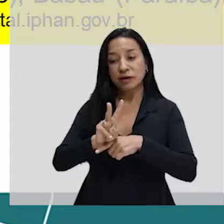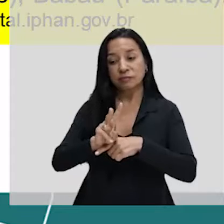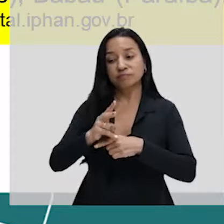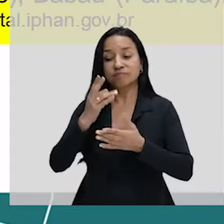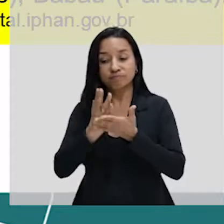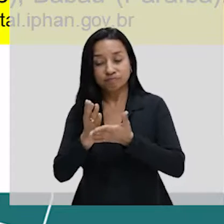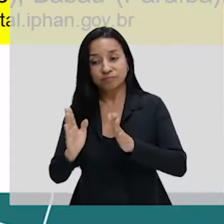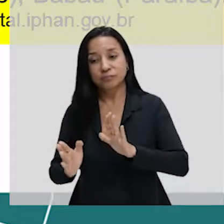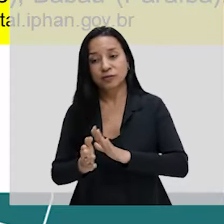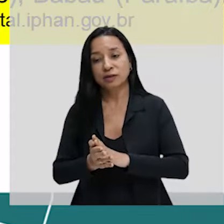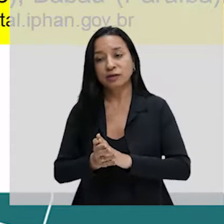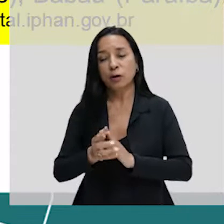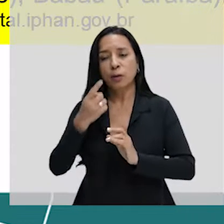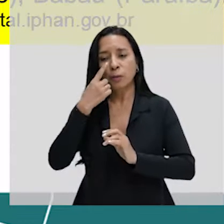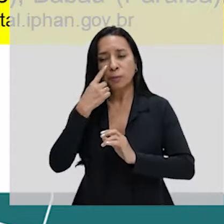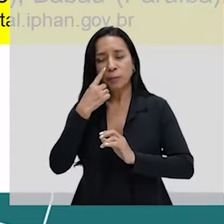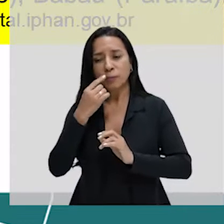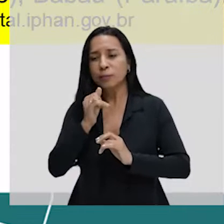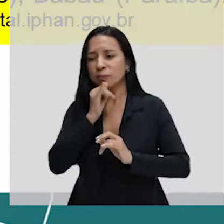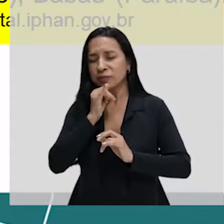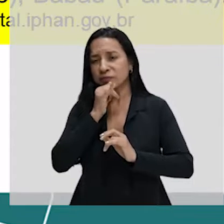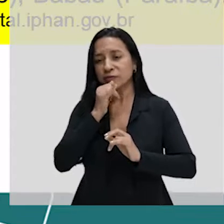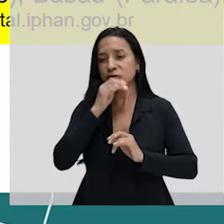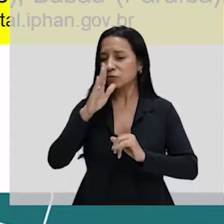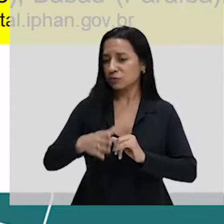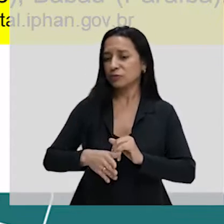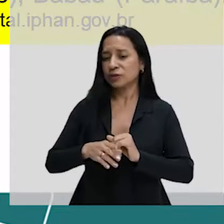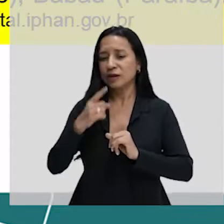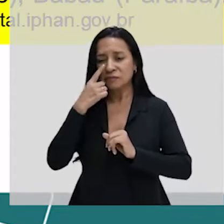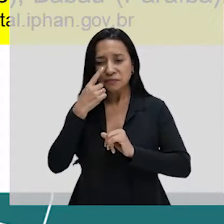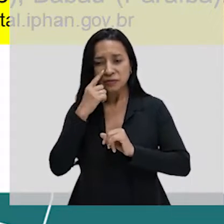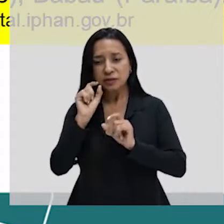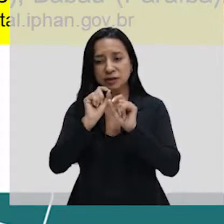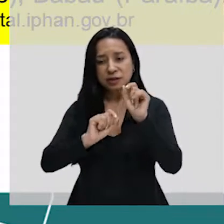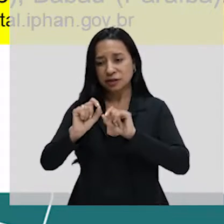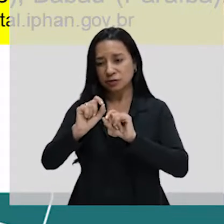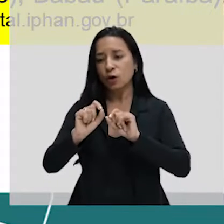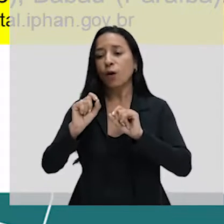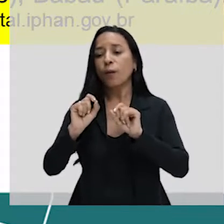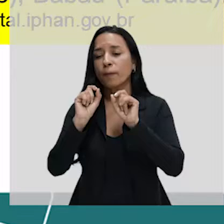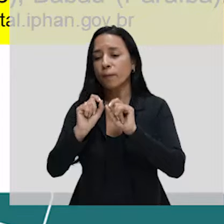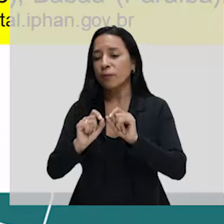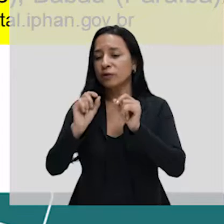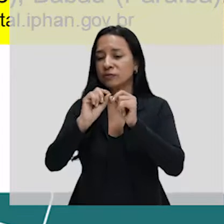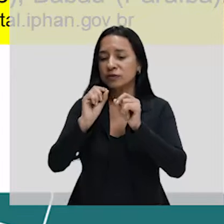escola tinha uma dessa. Minha tia fez um. Né? Dá para você fazer com jornal, cola,